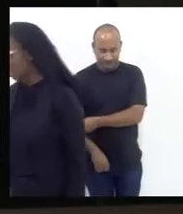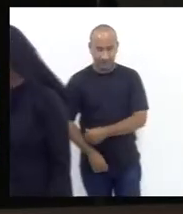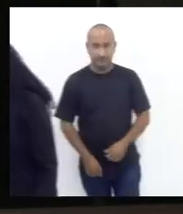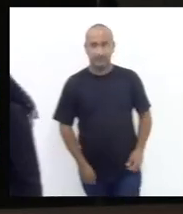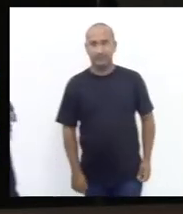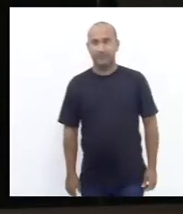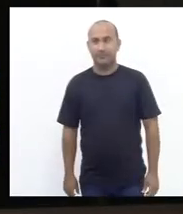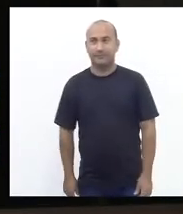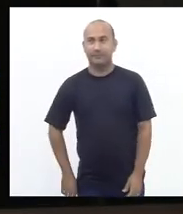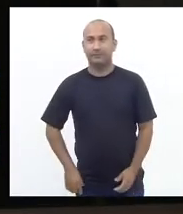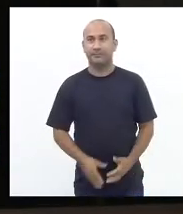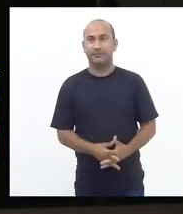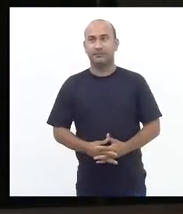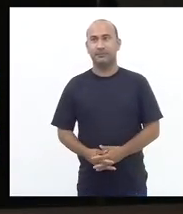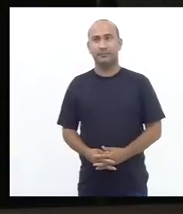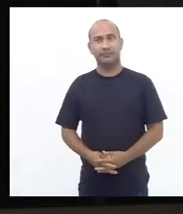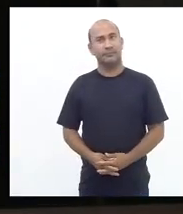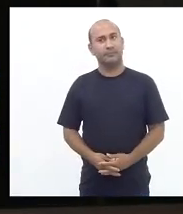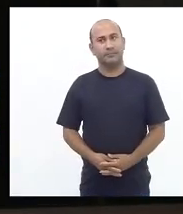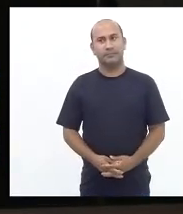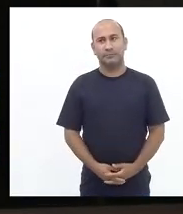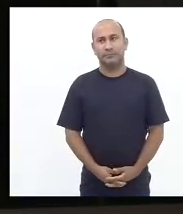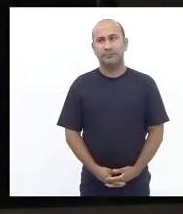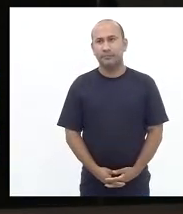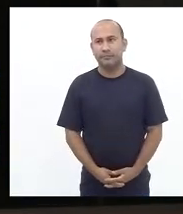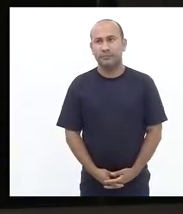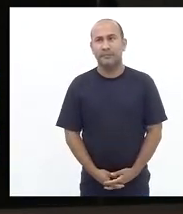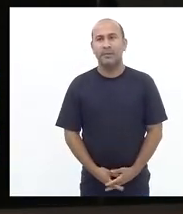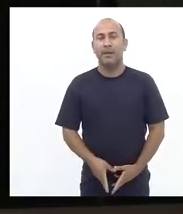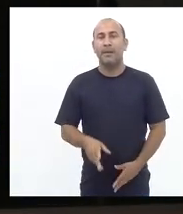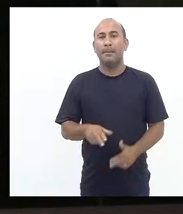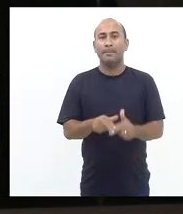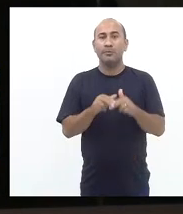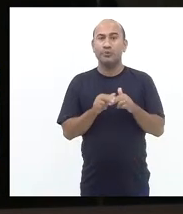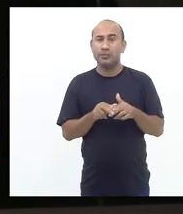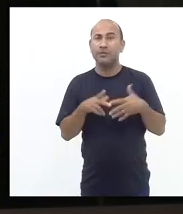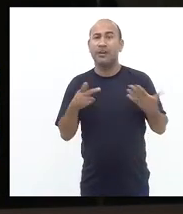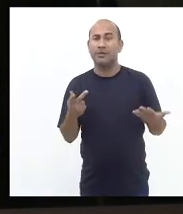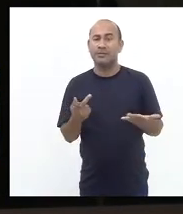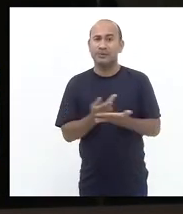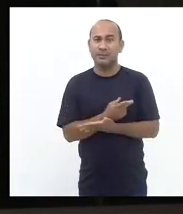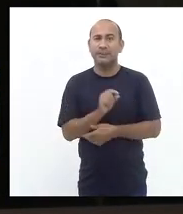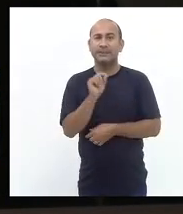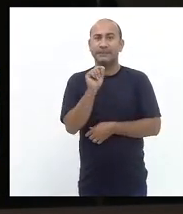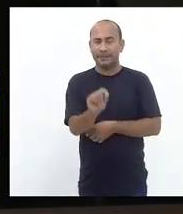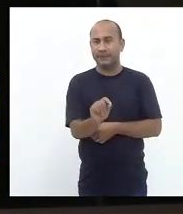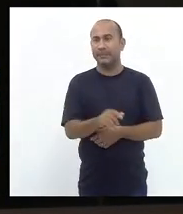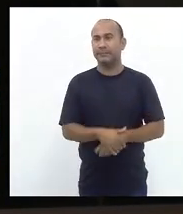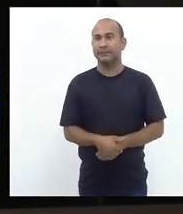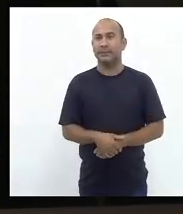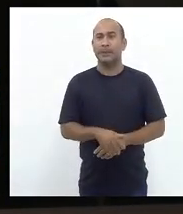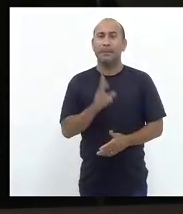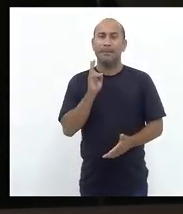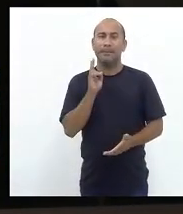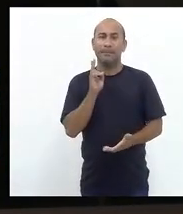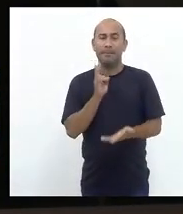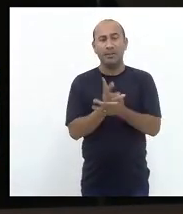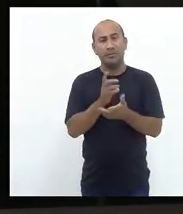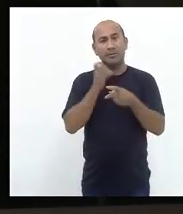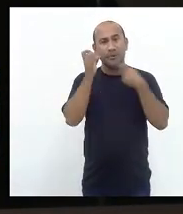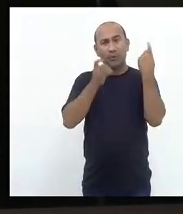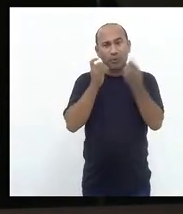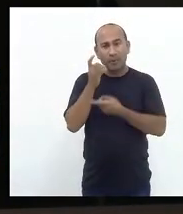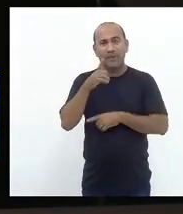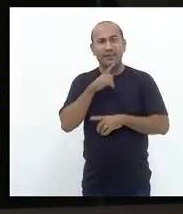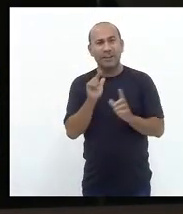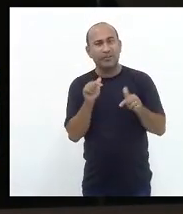Salema também, mesmo sendo homem, apesar de, ou mesmo que, ele se preocupa muito e tem militado